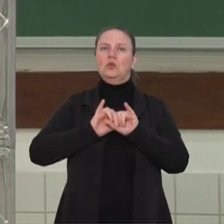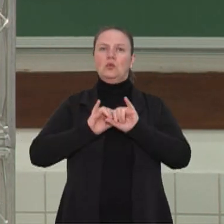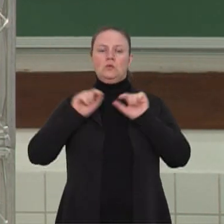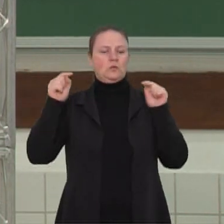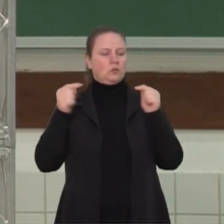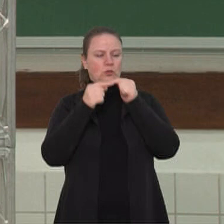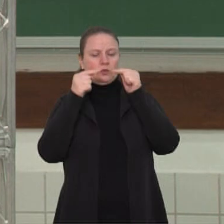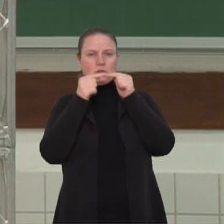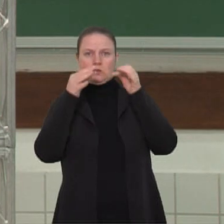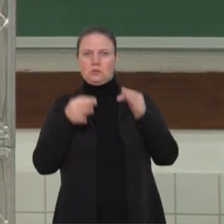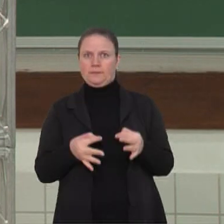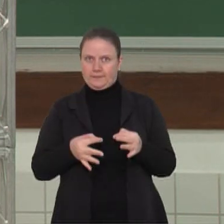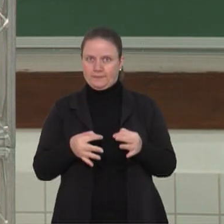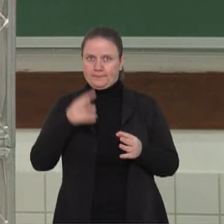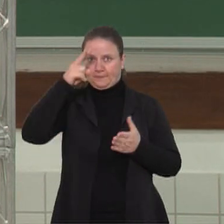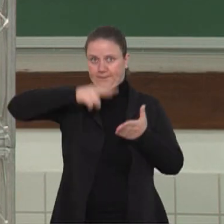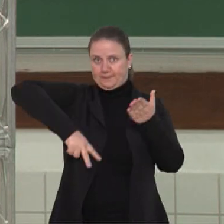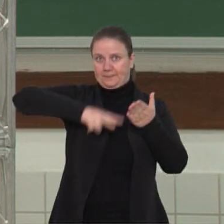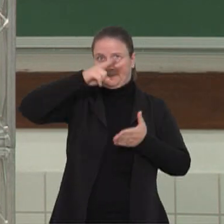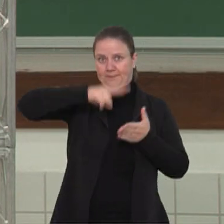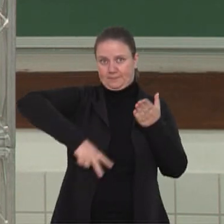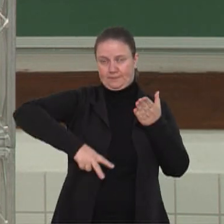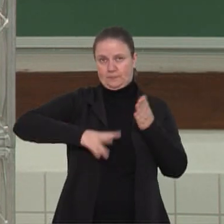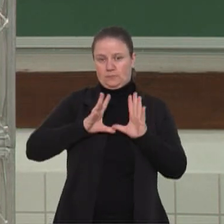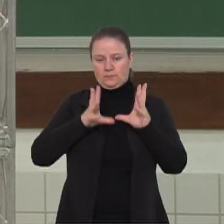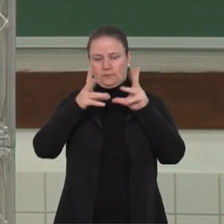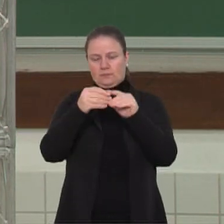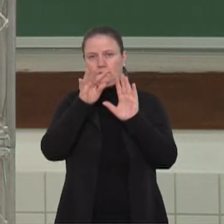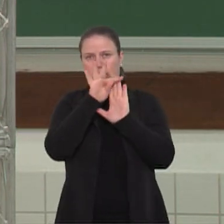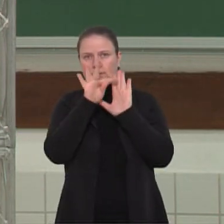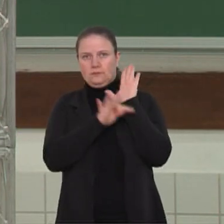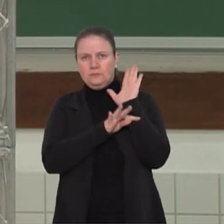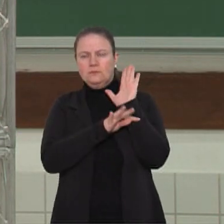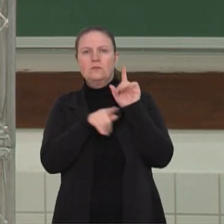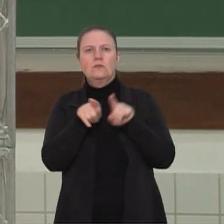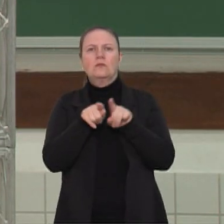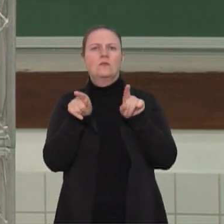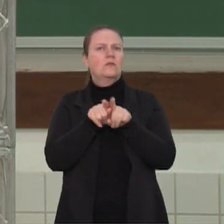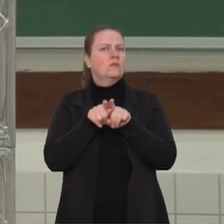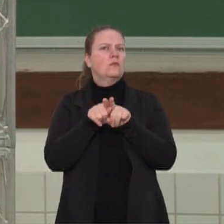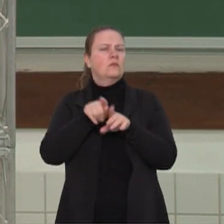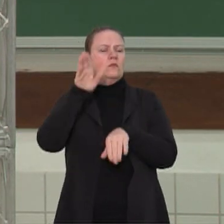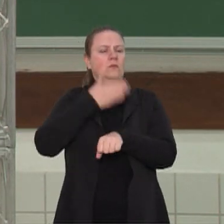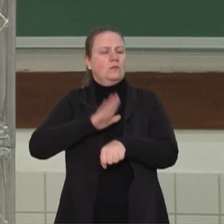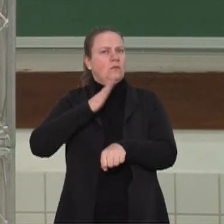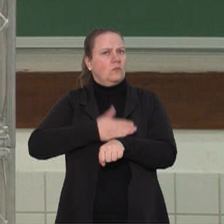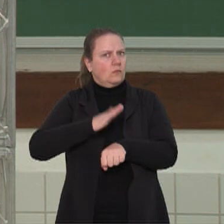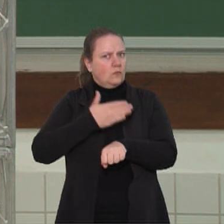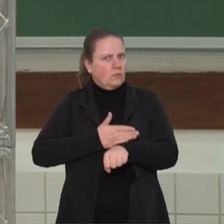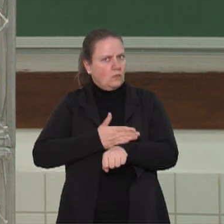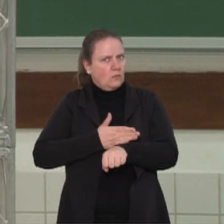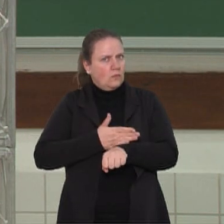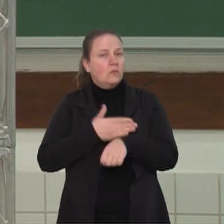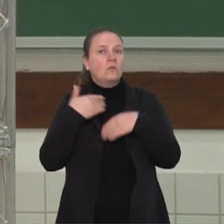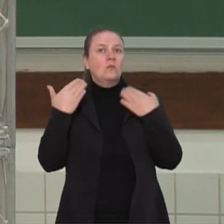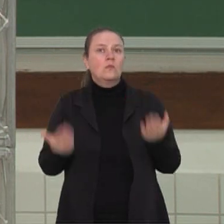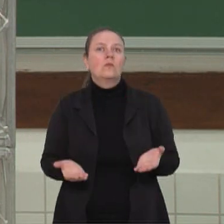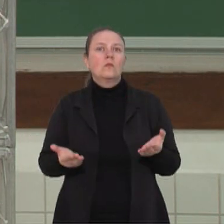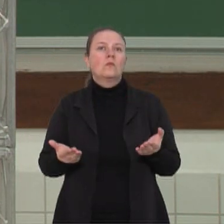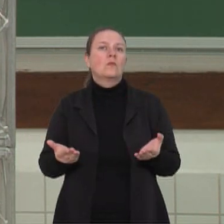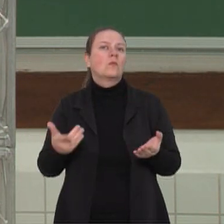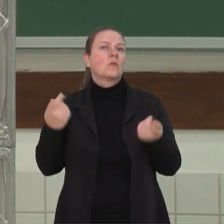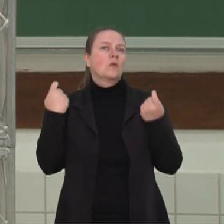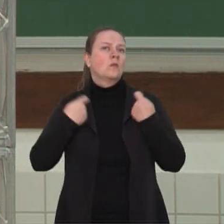correta ao leitor. Mas todos os textos que nós vamos fazer, texto é